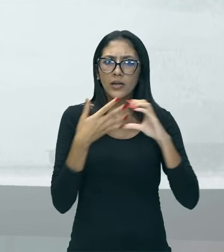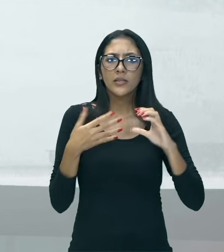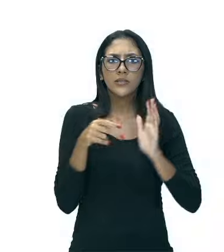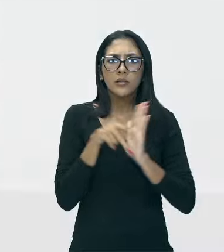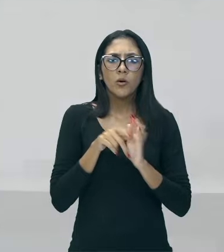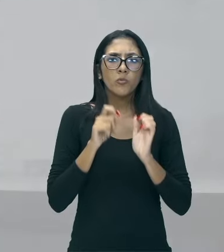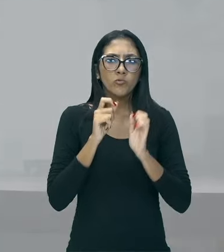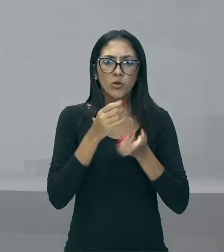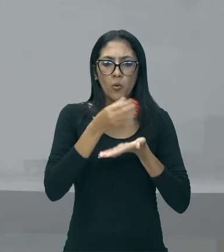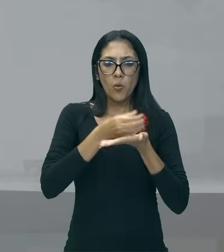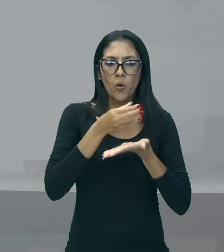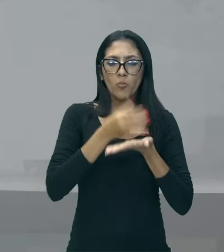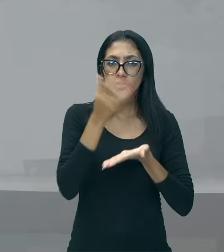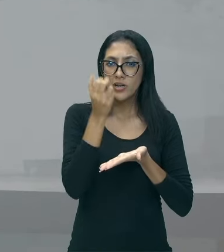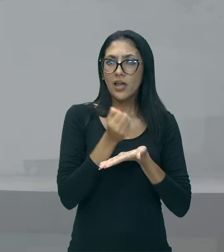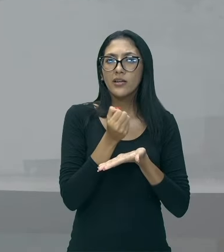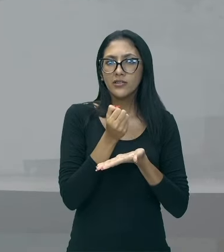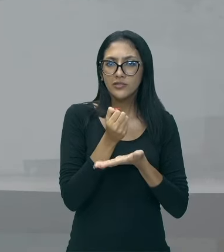por favor.